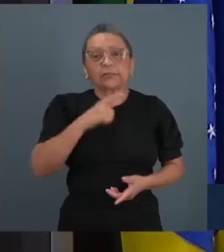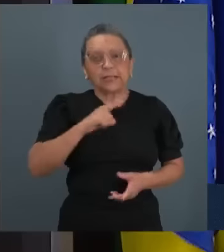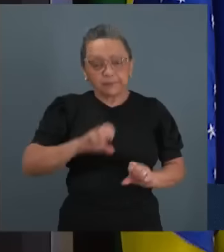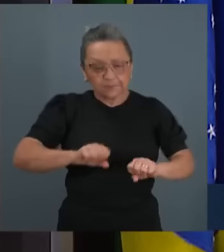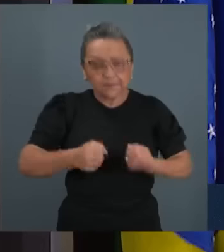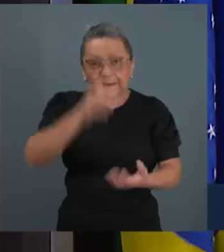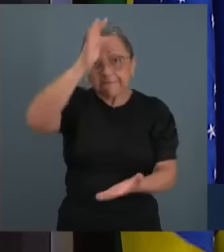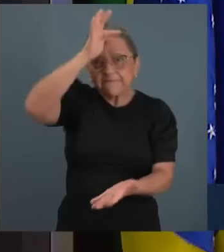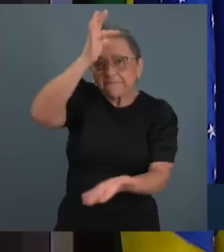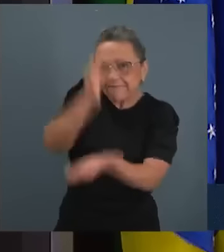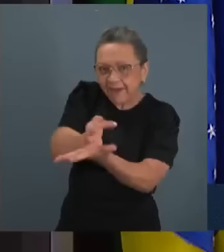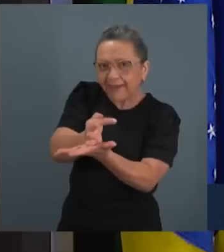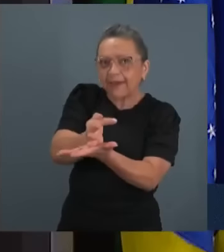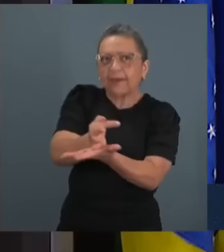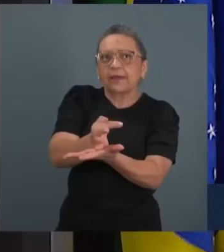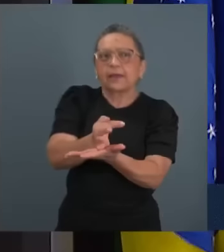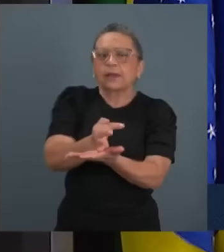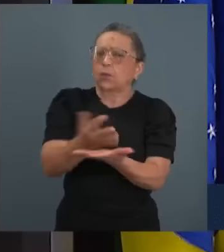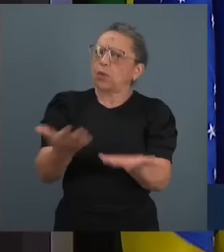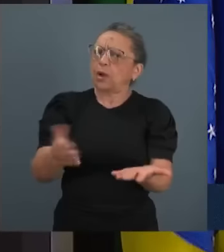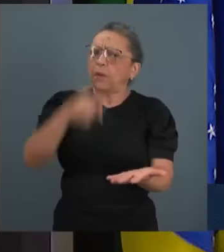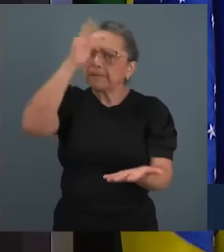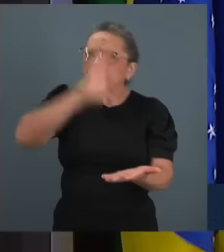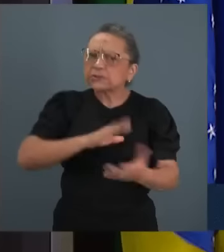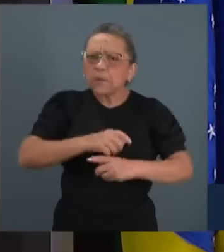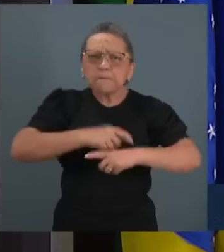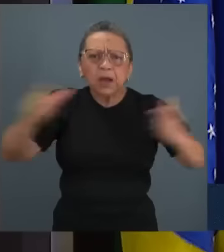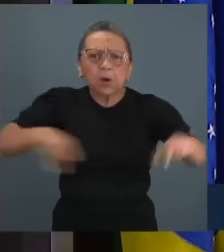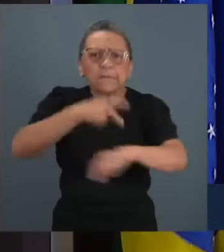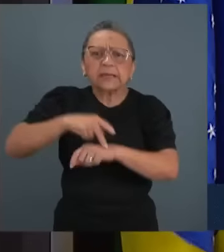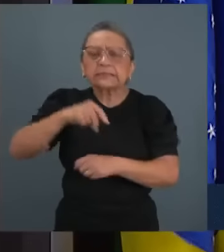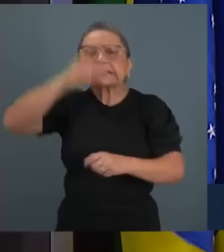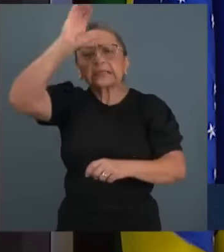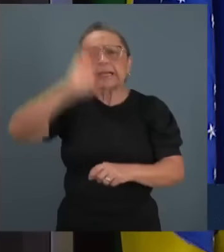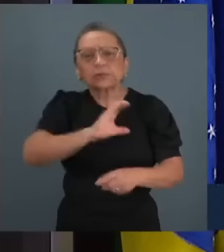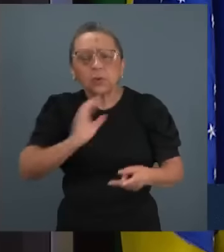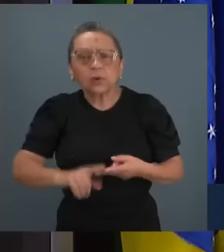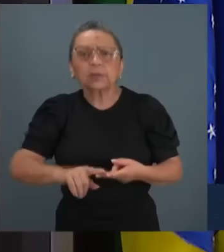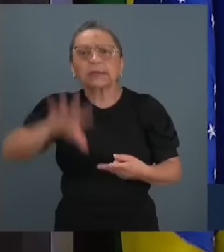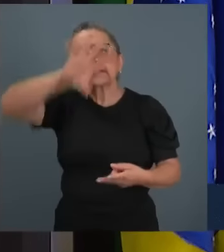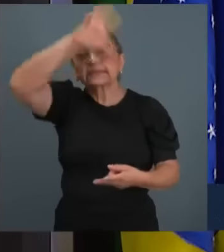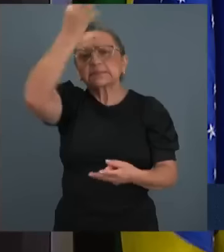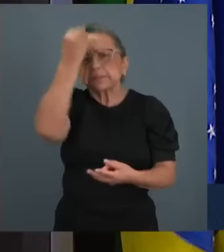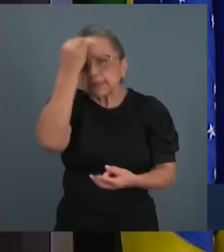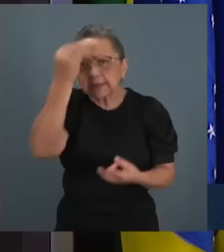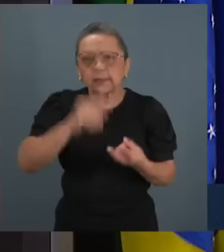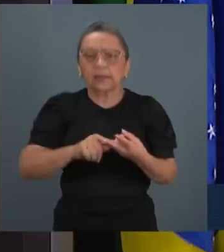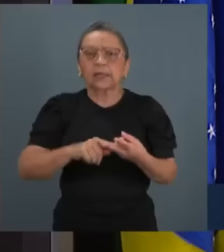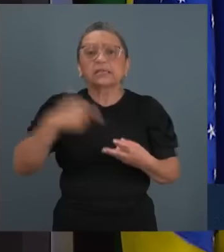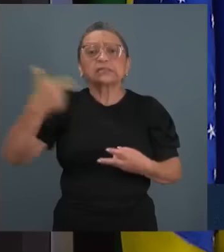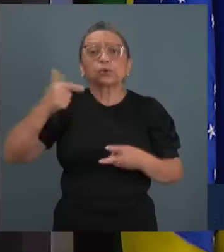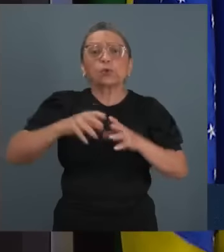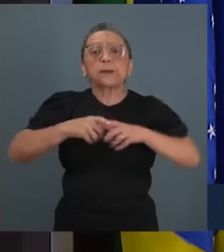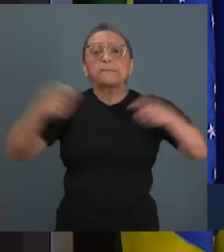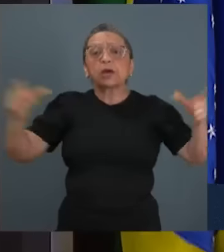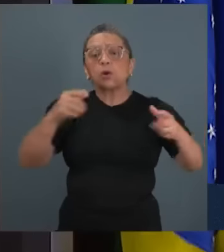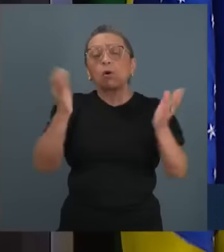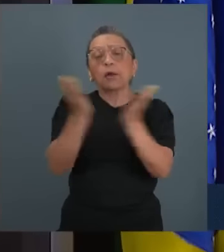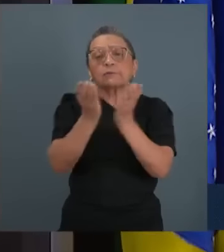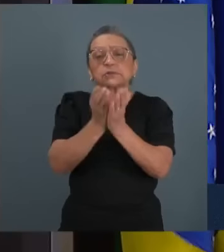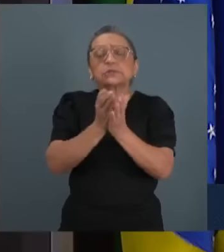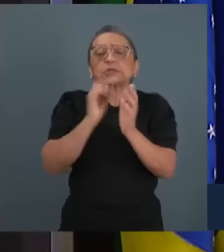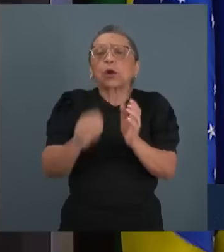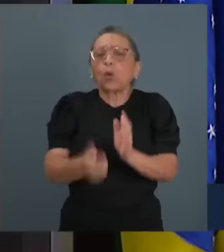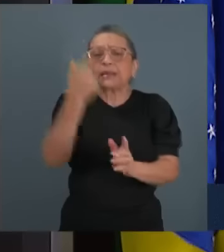fé. Somos a maior nação católica do mundo, a maior nação espírita do mundo, a segunda maior evangélica, chegando